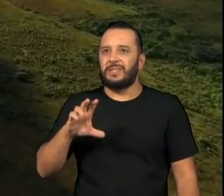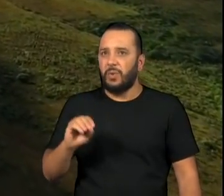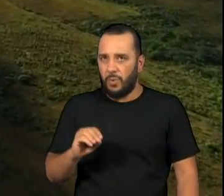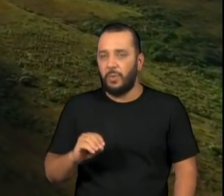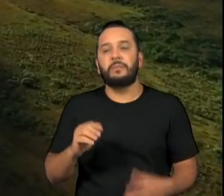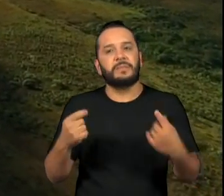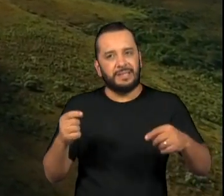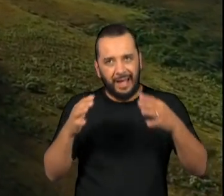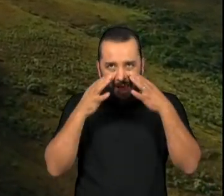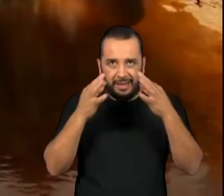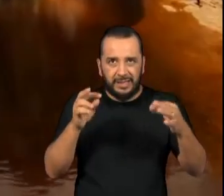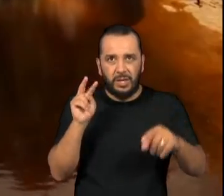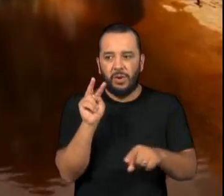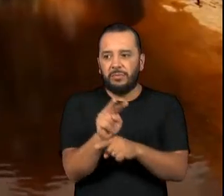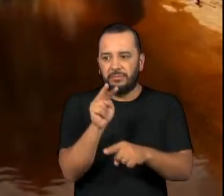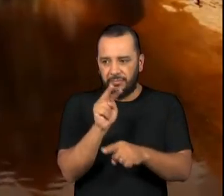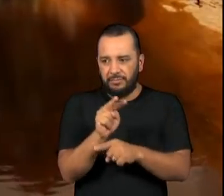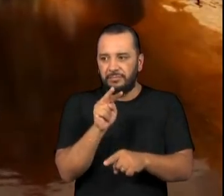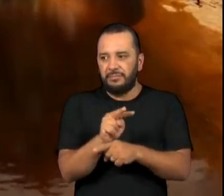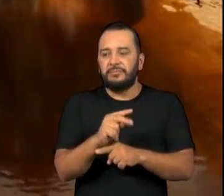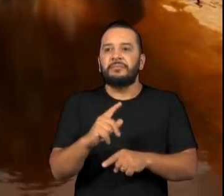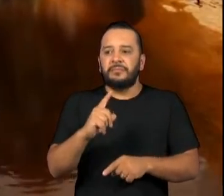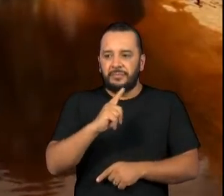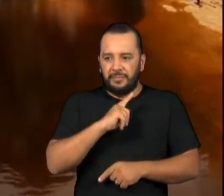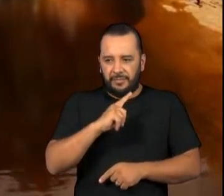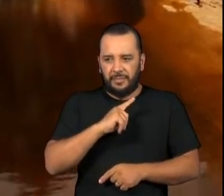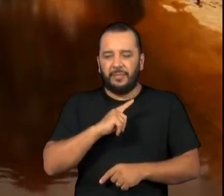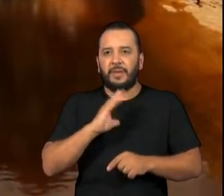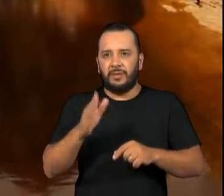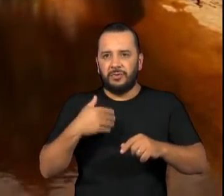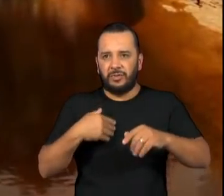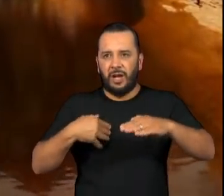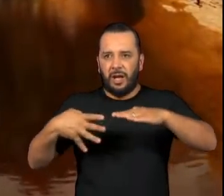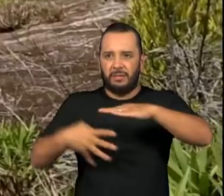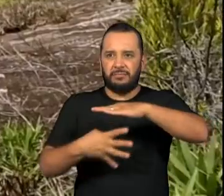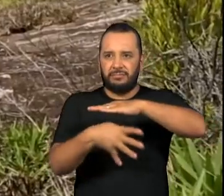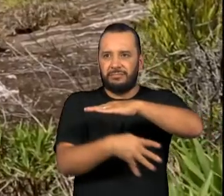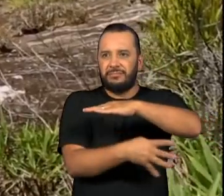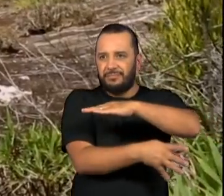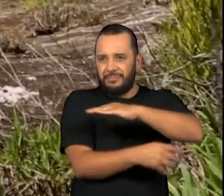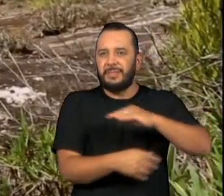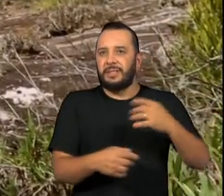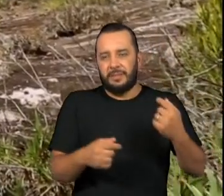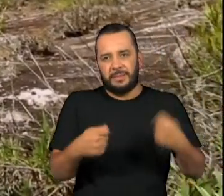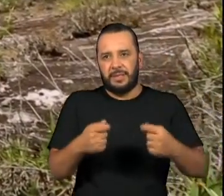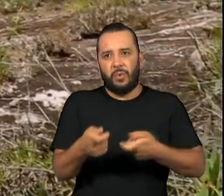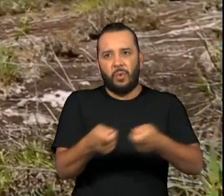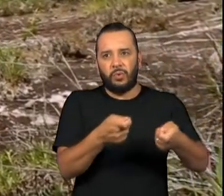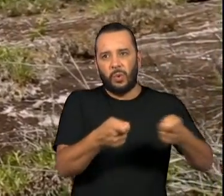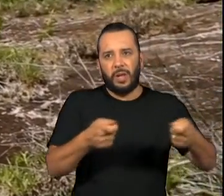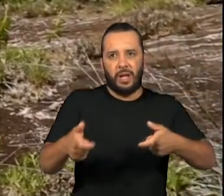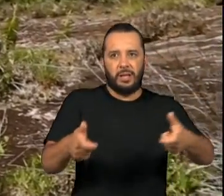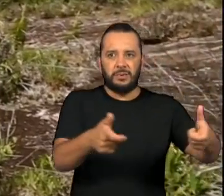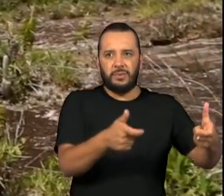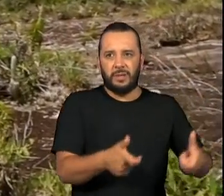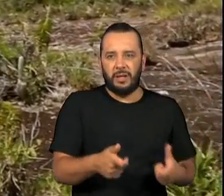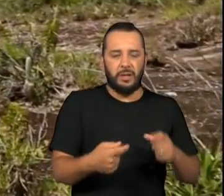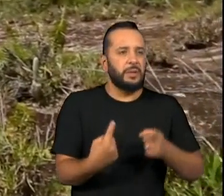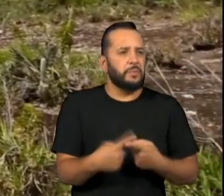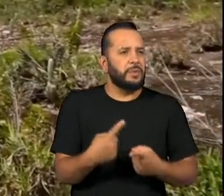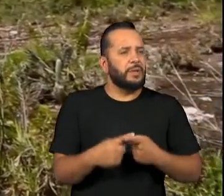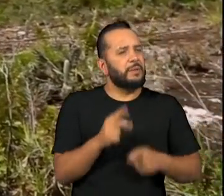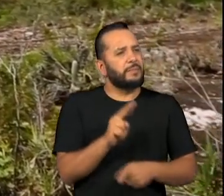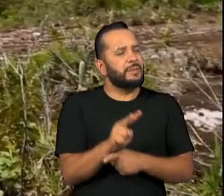necessário também que haja um controle também das práticas, né? Por que a gente tem que preservar o